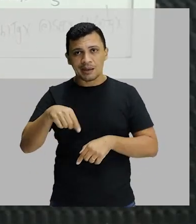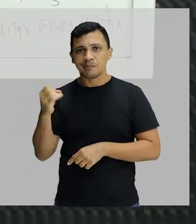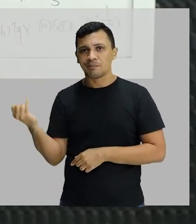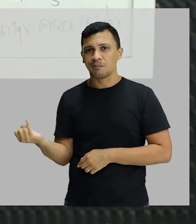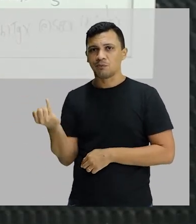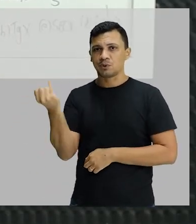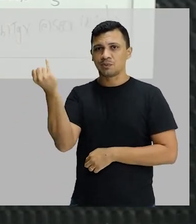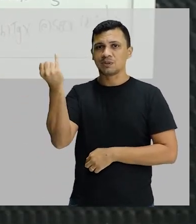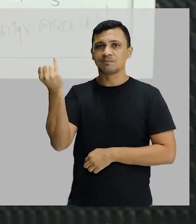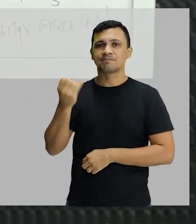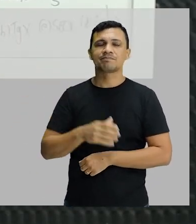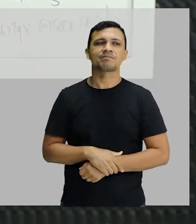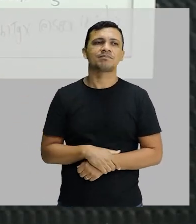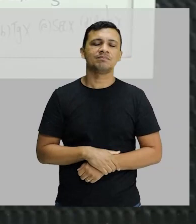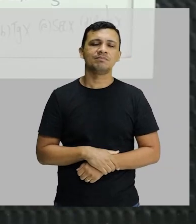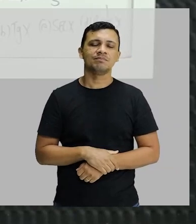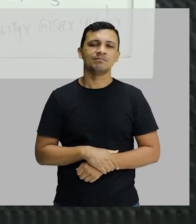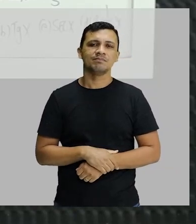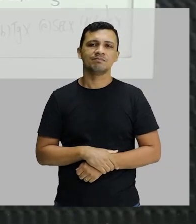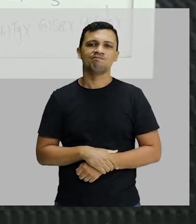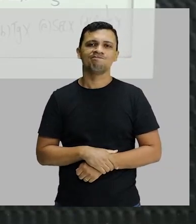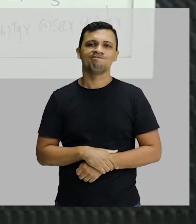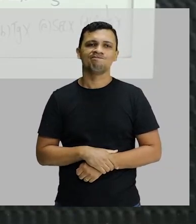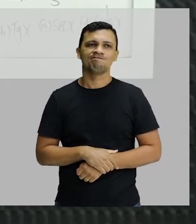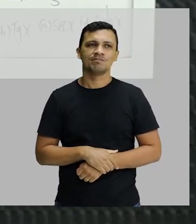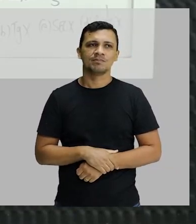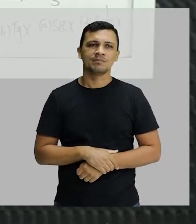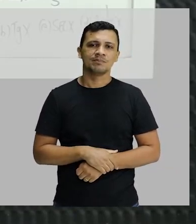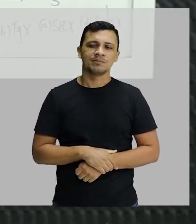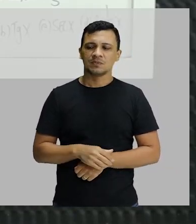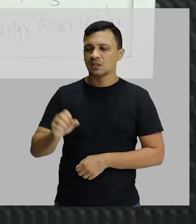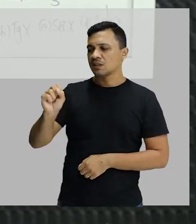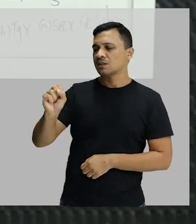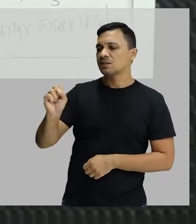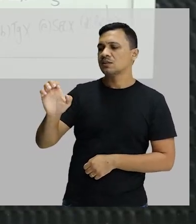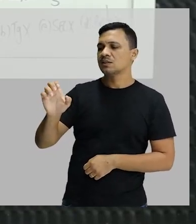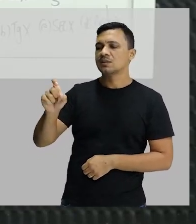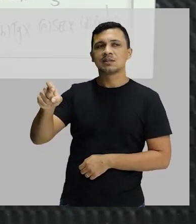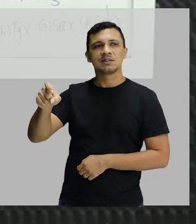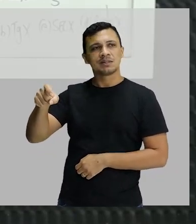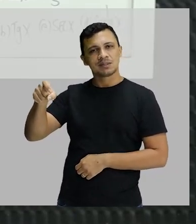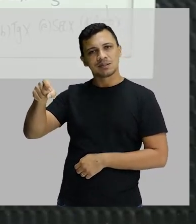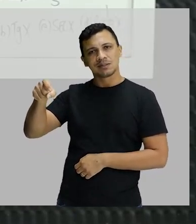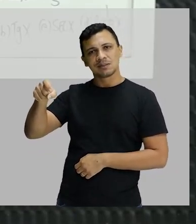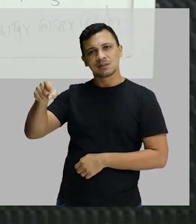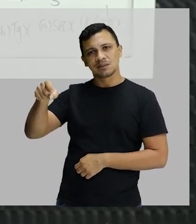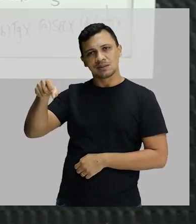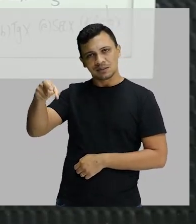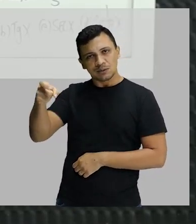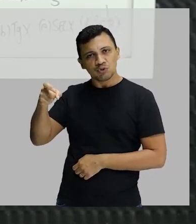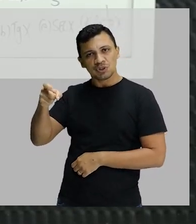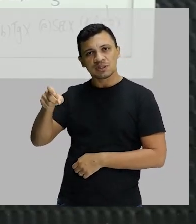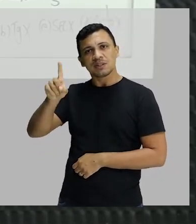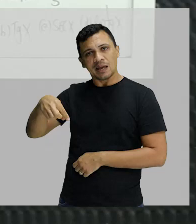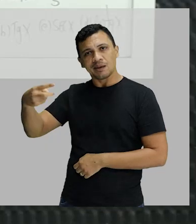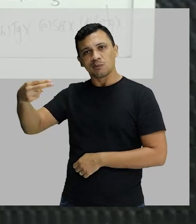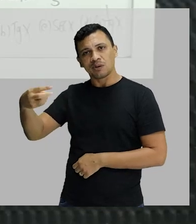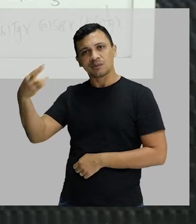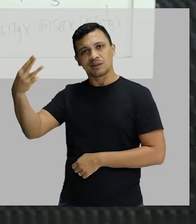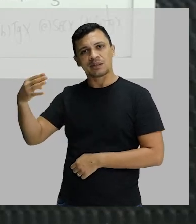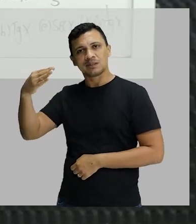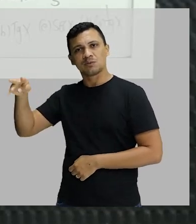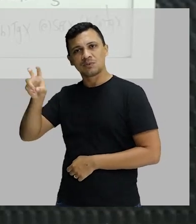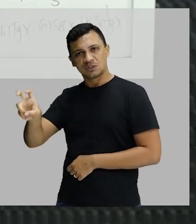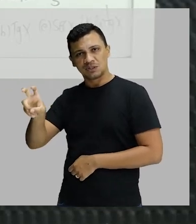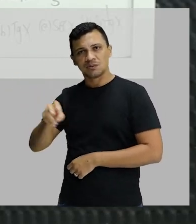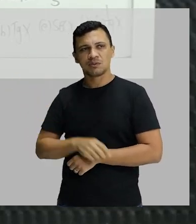Beleza, turma? Então, ele está falando para mim que o seno do arco é 3/5. Ele quer saber, por exemplo, quanto é o cosseno